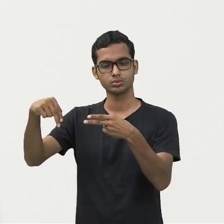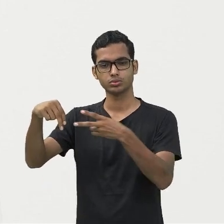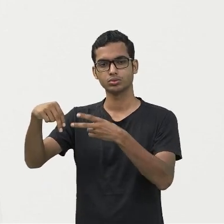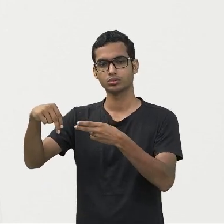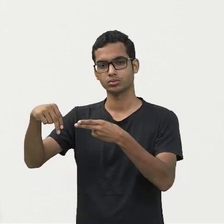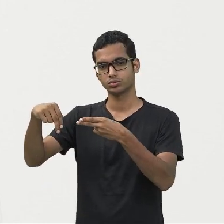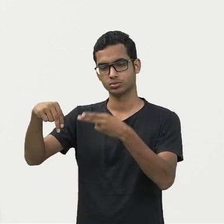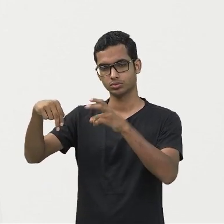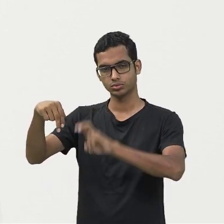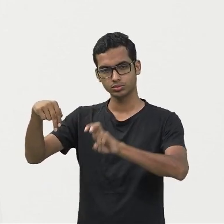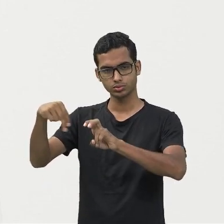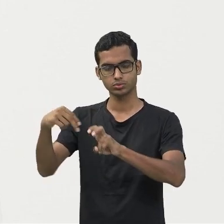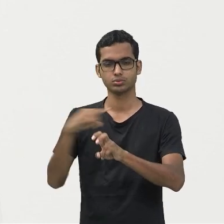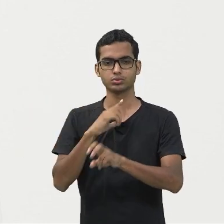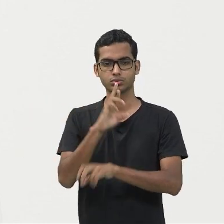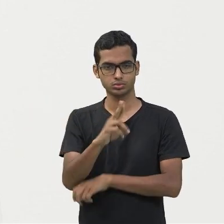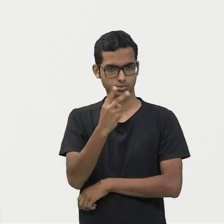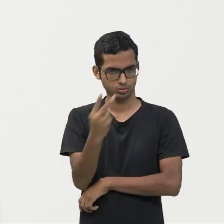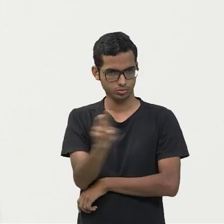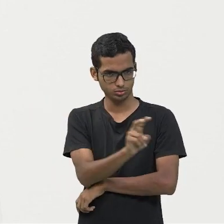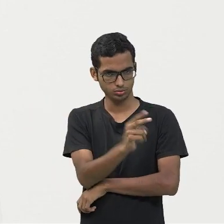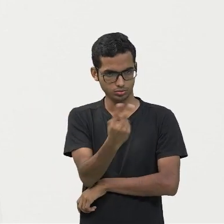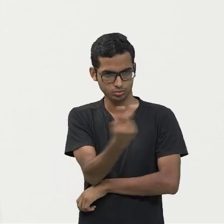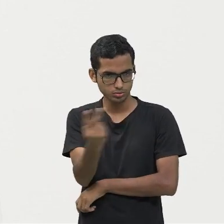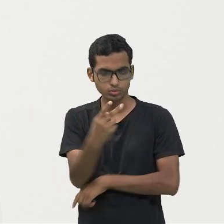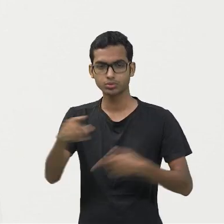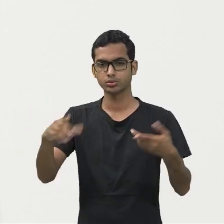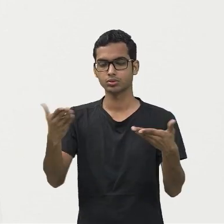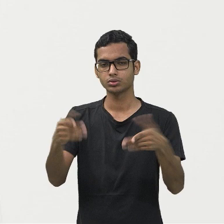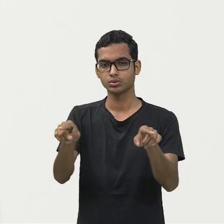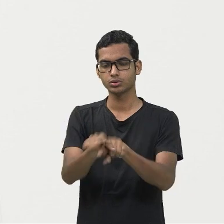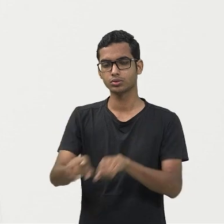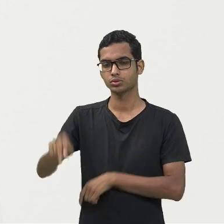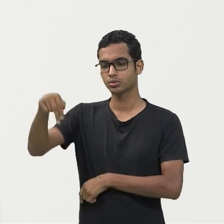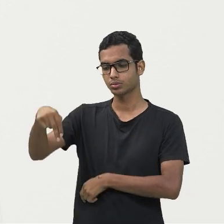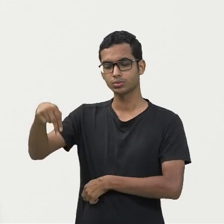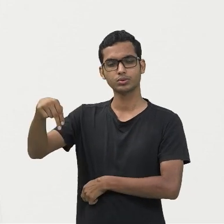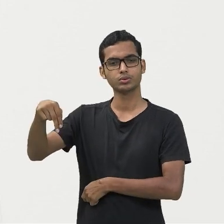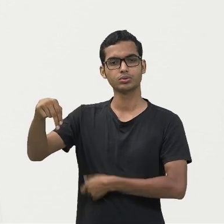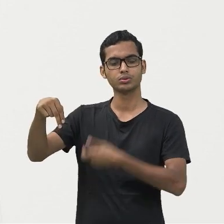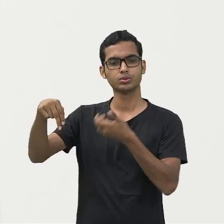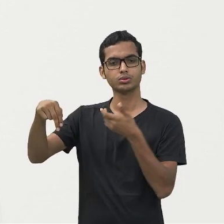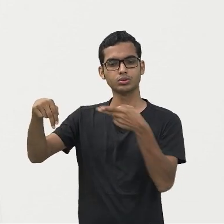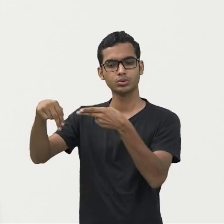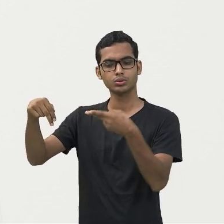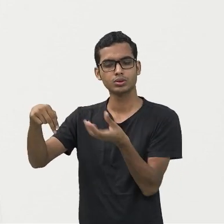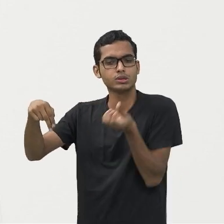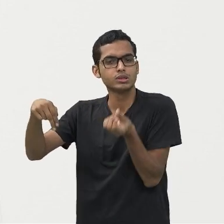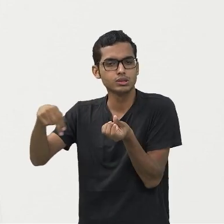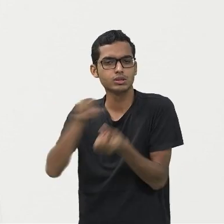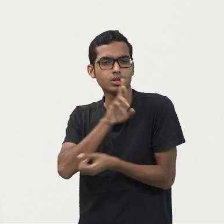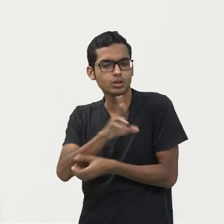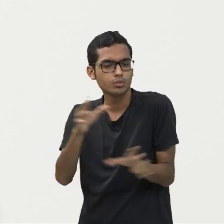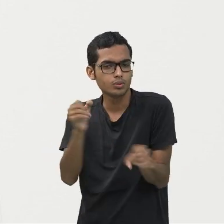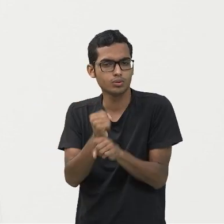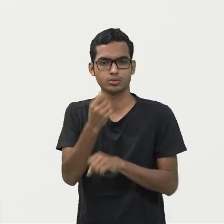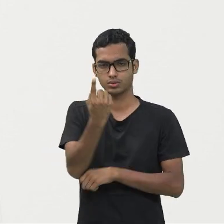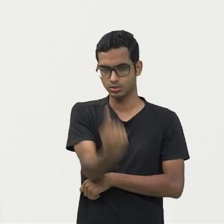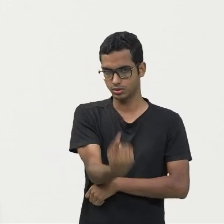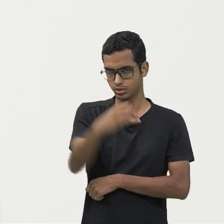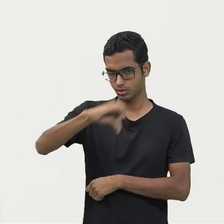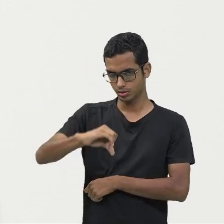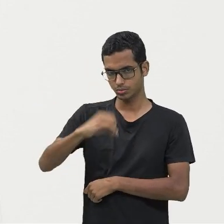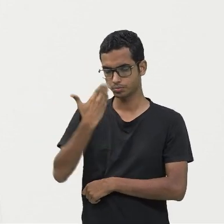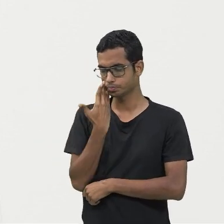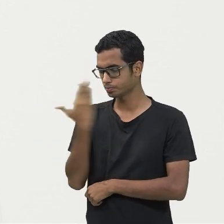dar 19, tá? Basta a gente ir substituindo, certo? O meu